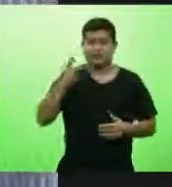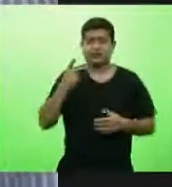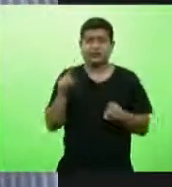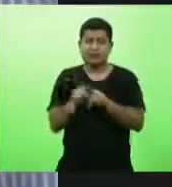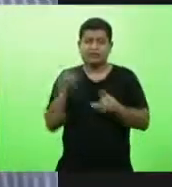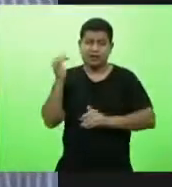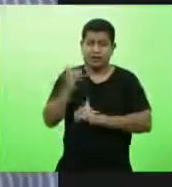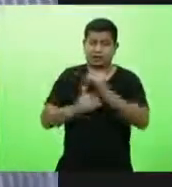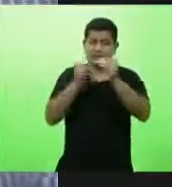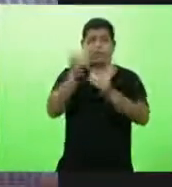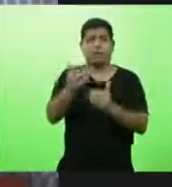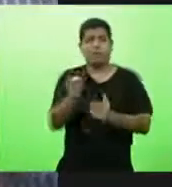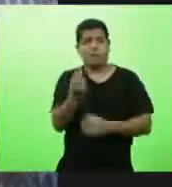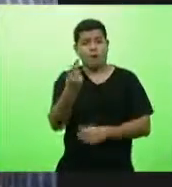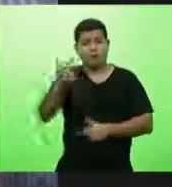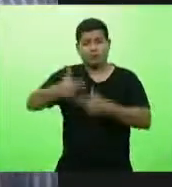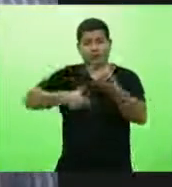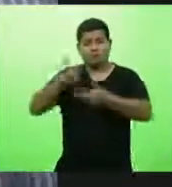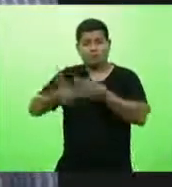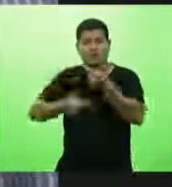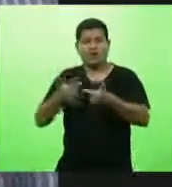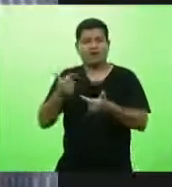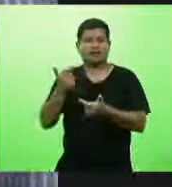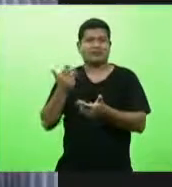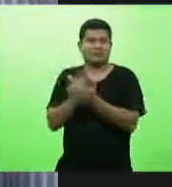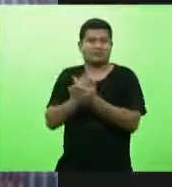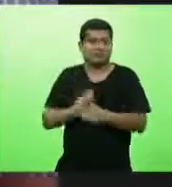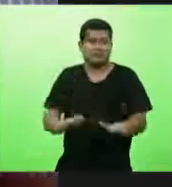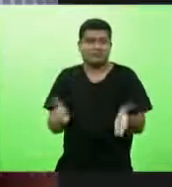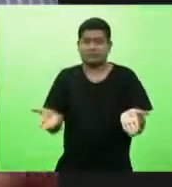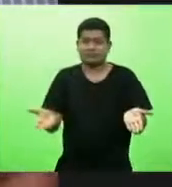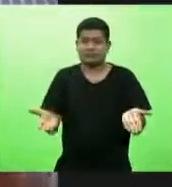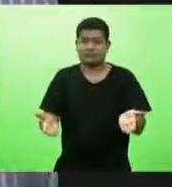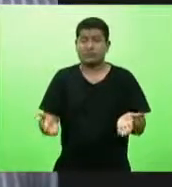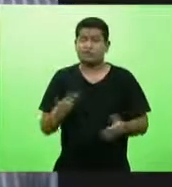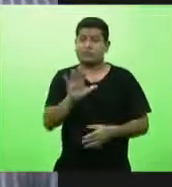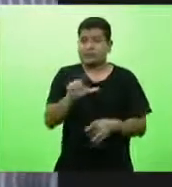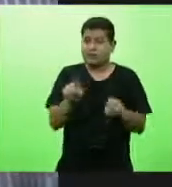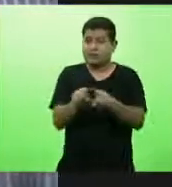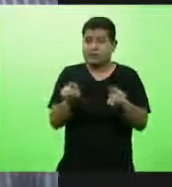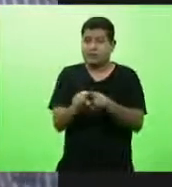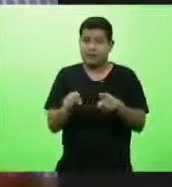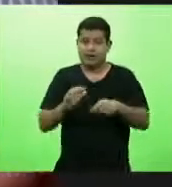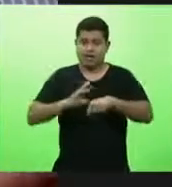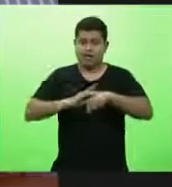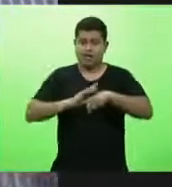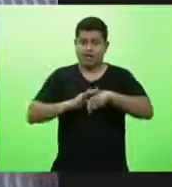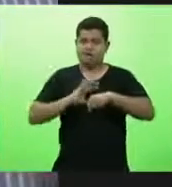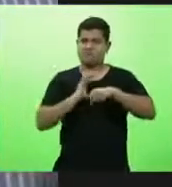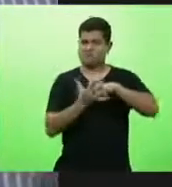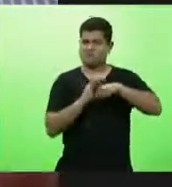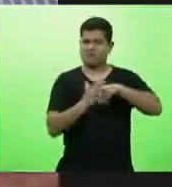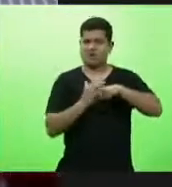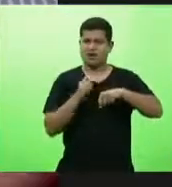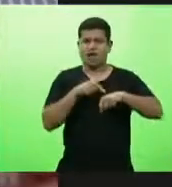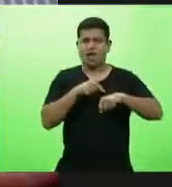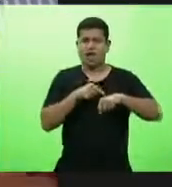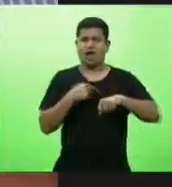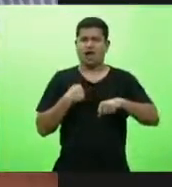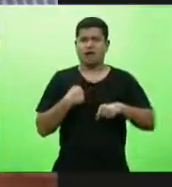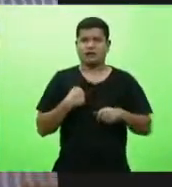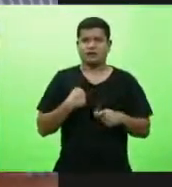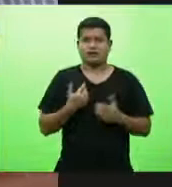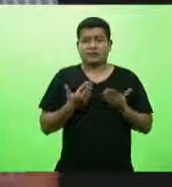desenvolvimento, o trabalho, mas nós não podemos também deixar que essa doença maldita tome conta e não se